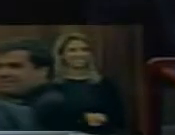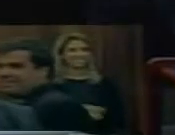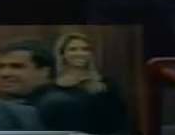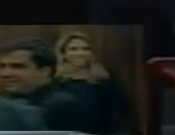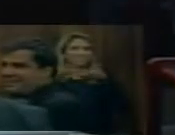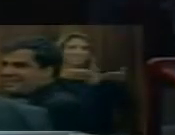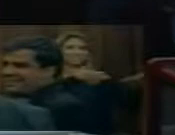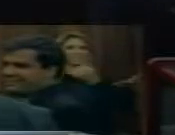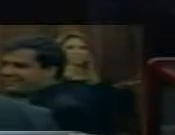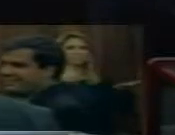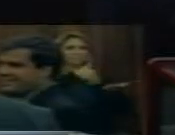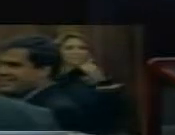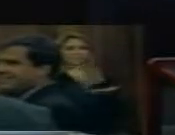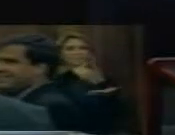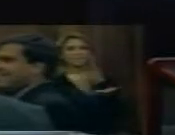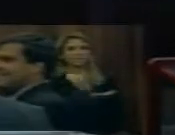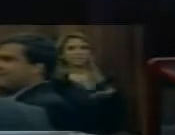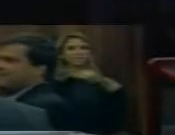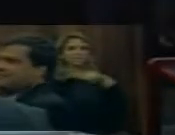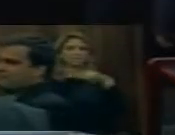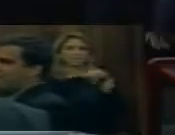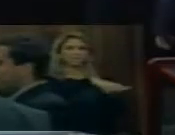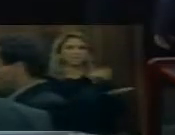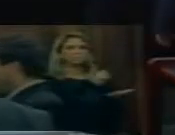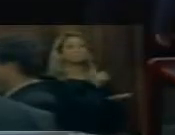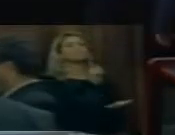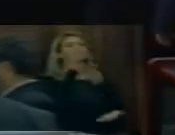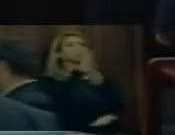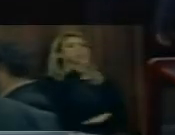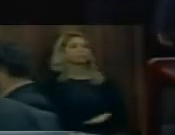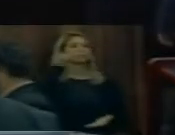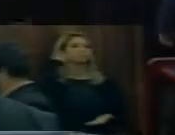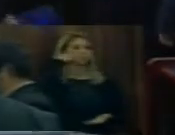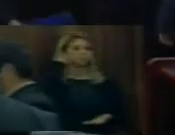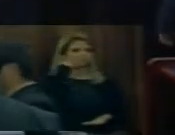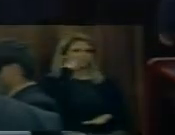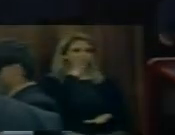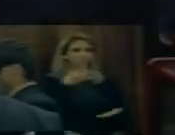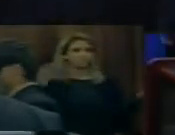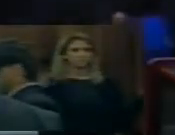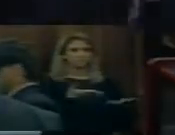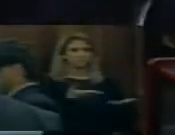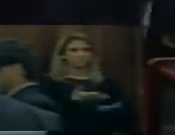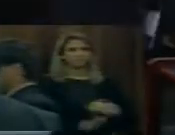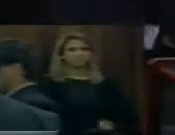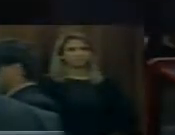Peço à primeira secretária que faça a chamada regimental.